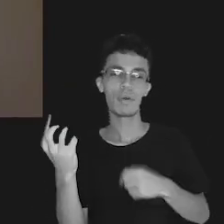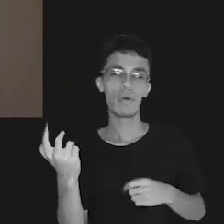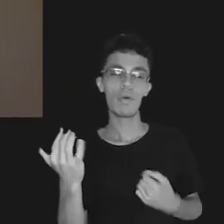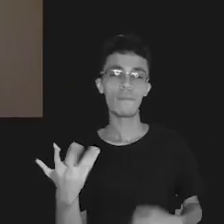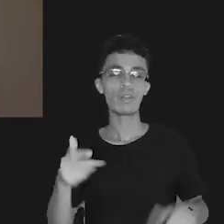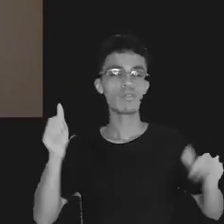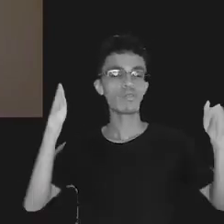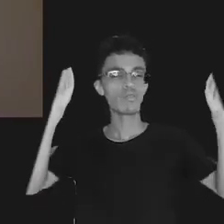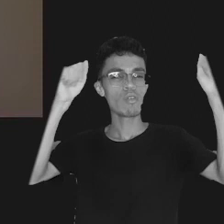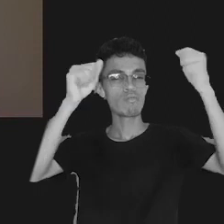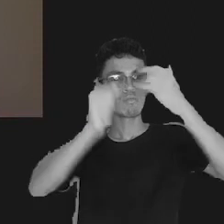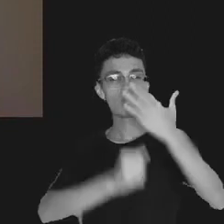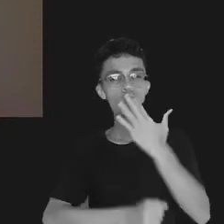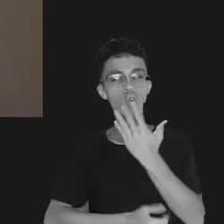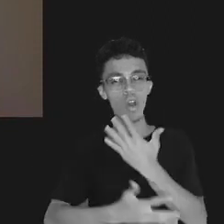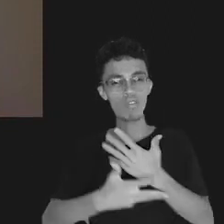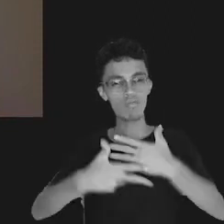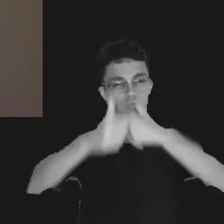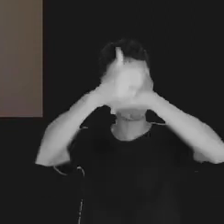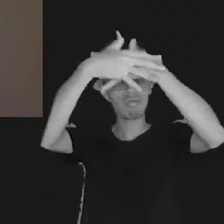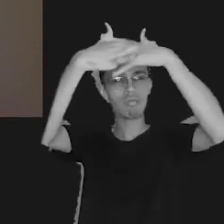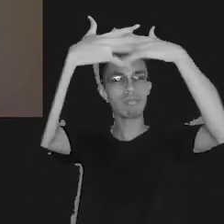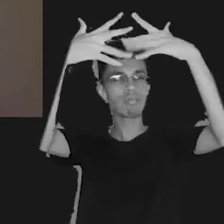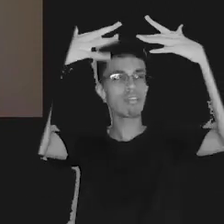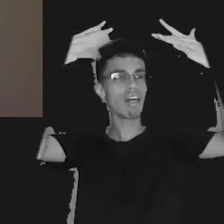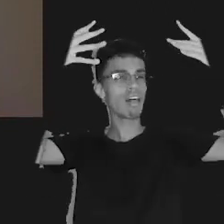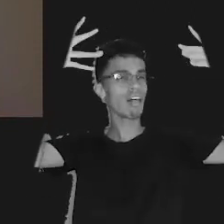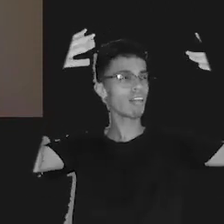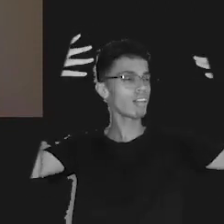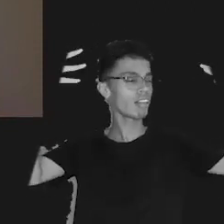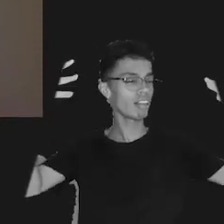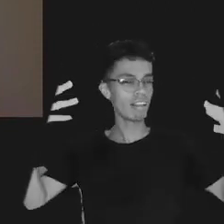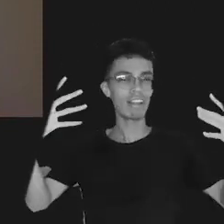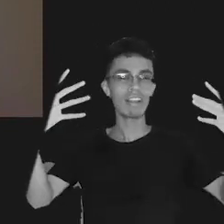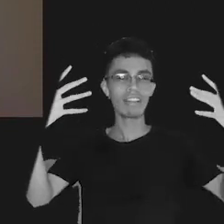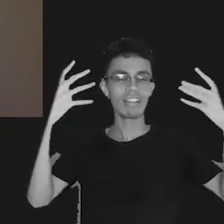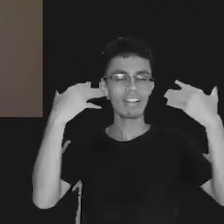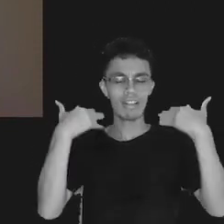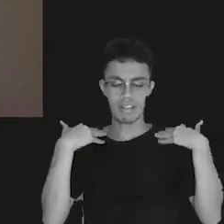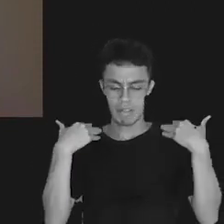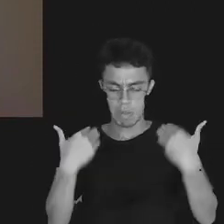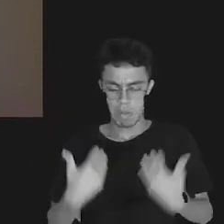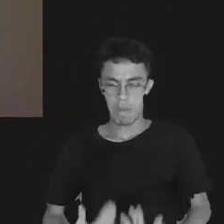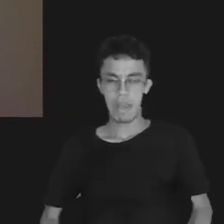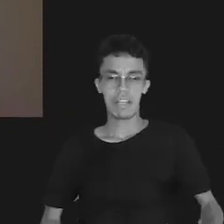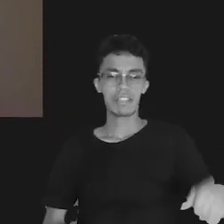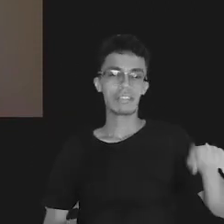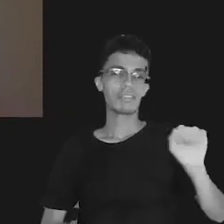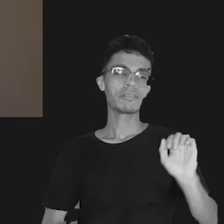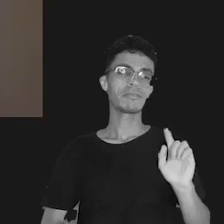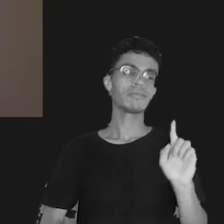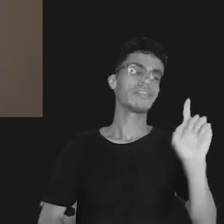Um arco-íris para o homem, lá no alto. Arco-irizado, feito um pedaço do meu corpo alado.